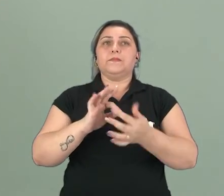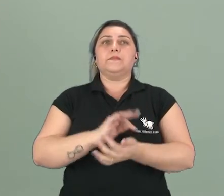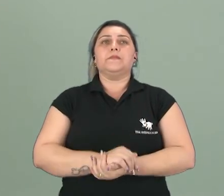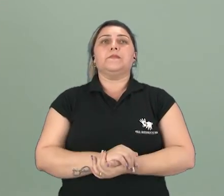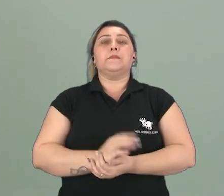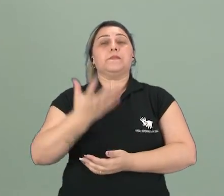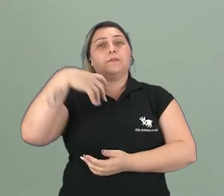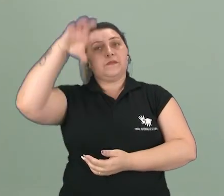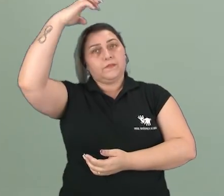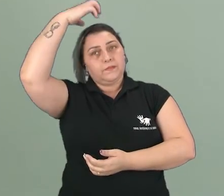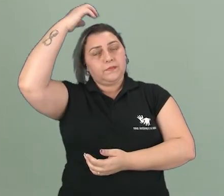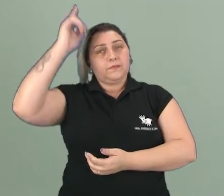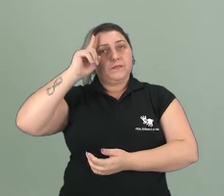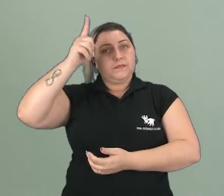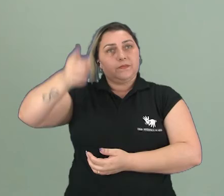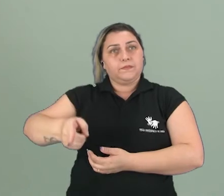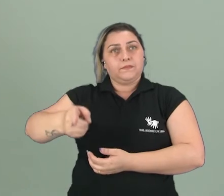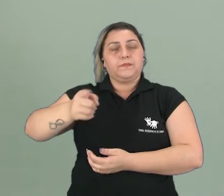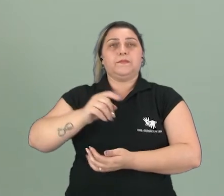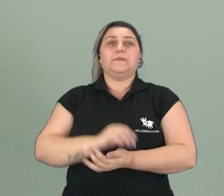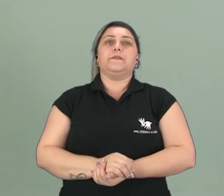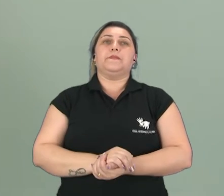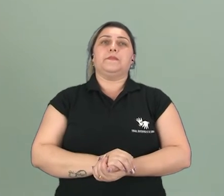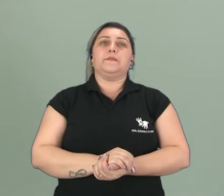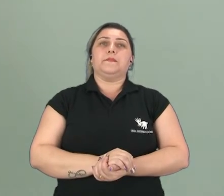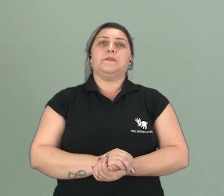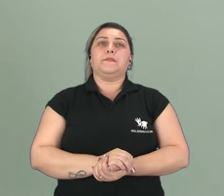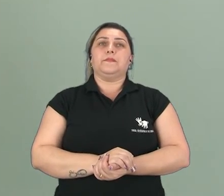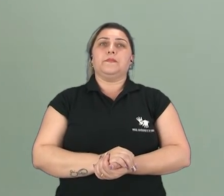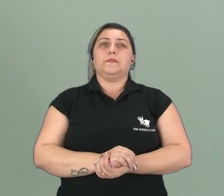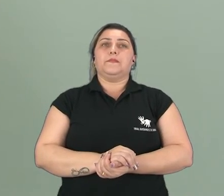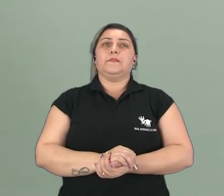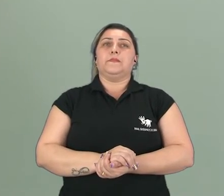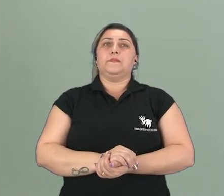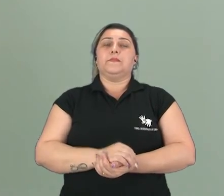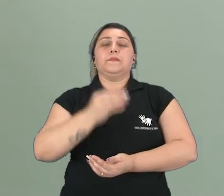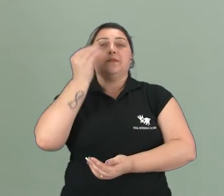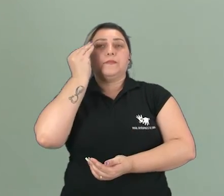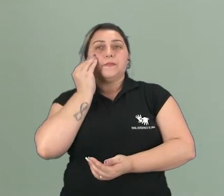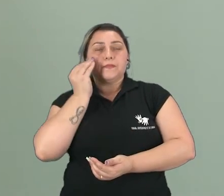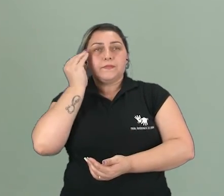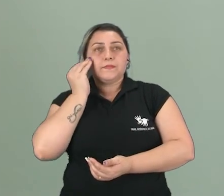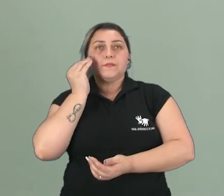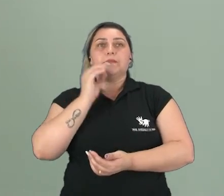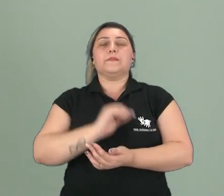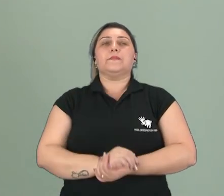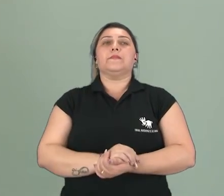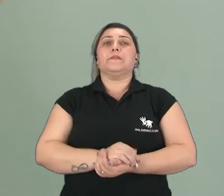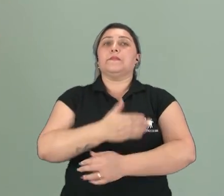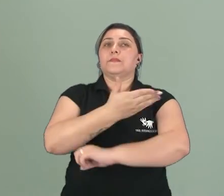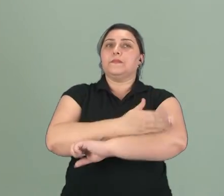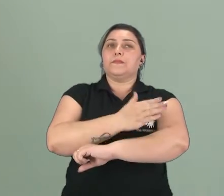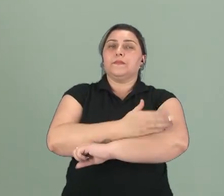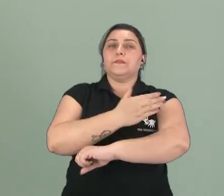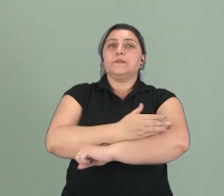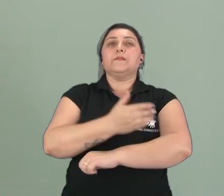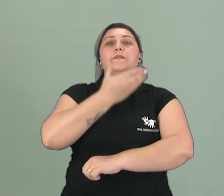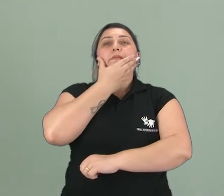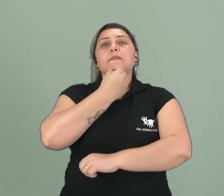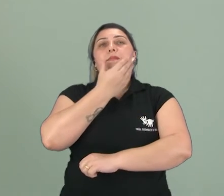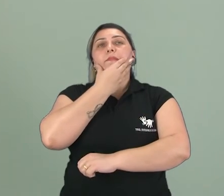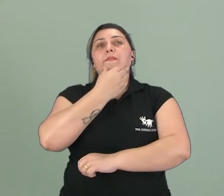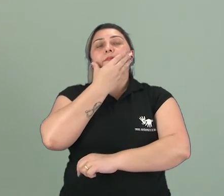sob o controle do rei. O rei passa a instituir esse exército, certo? Para tentar treinar esses